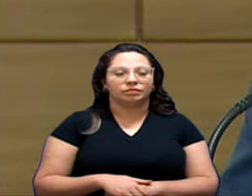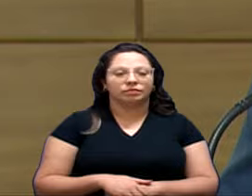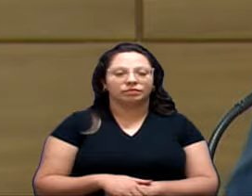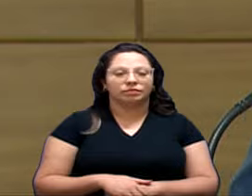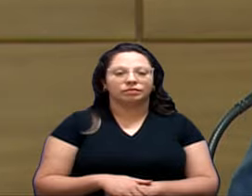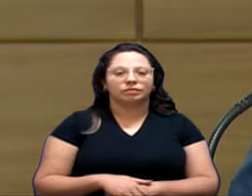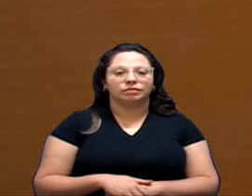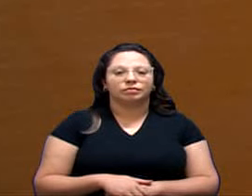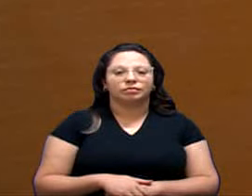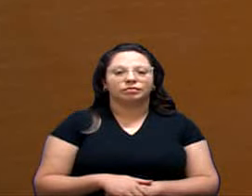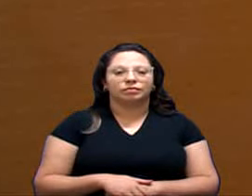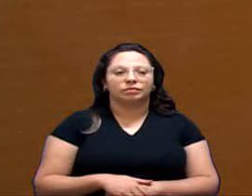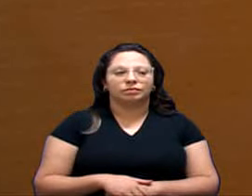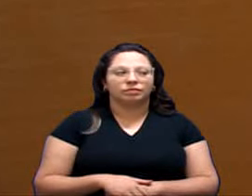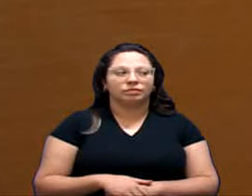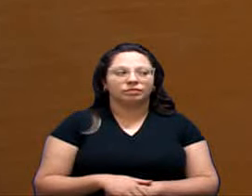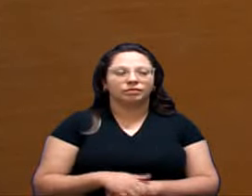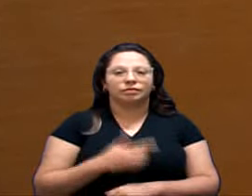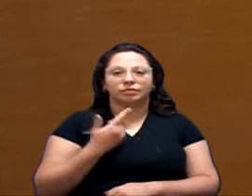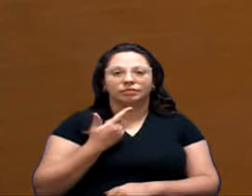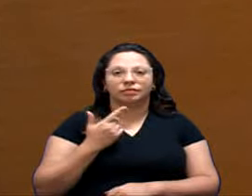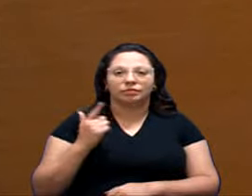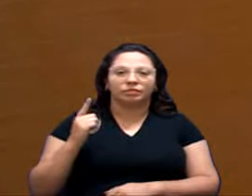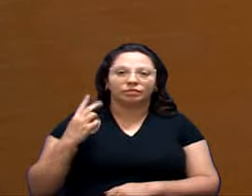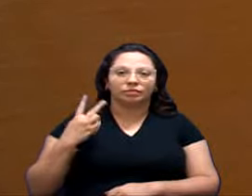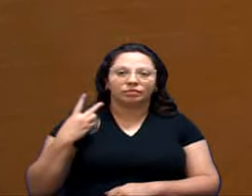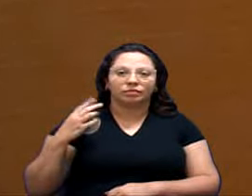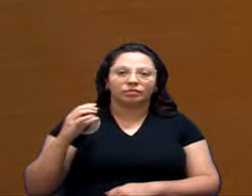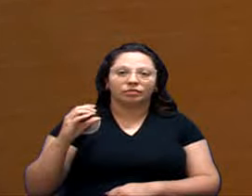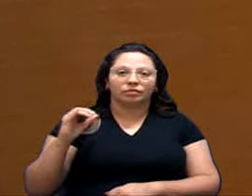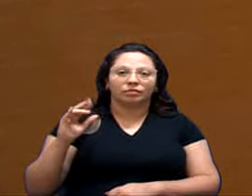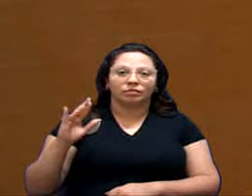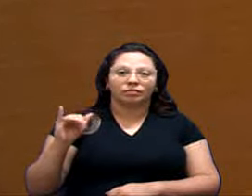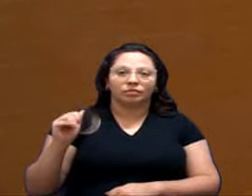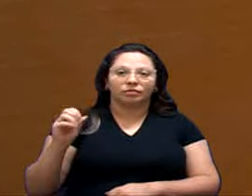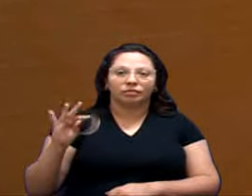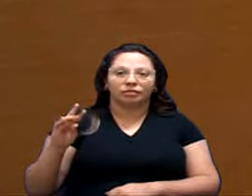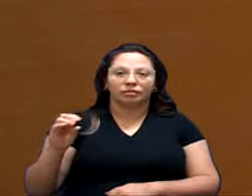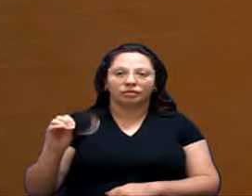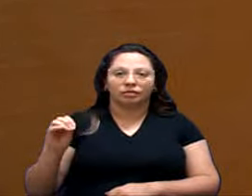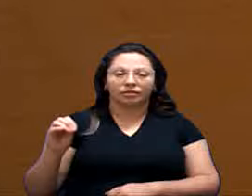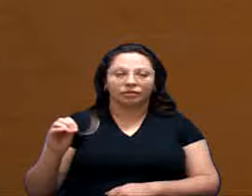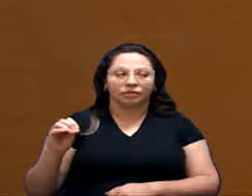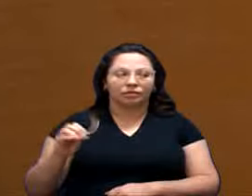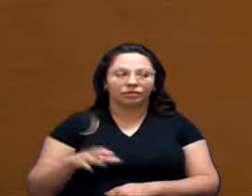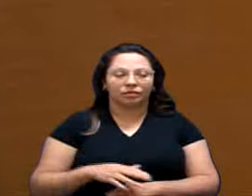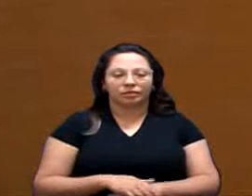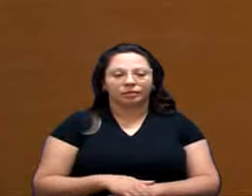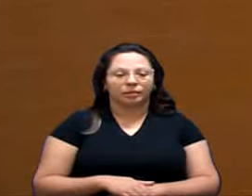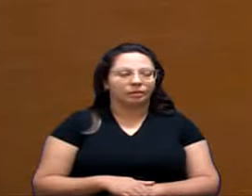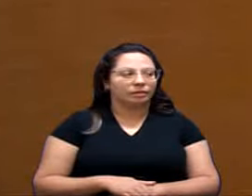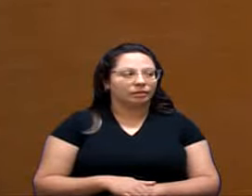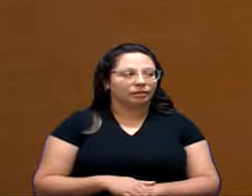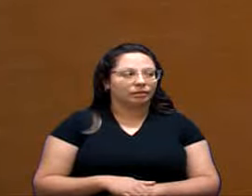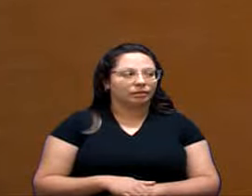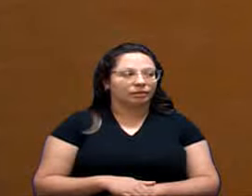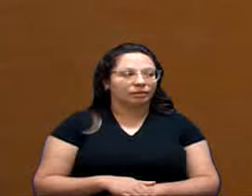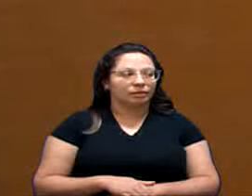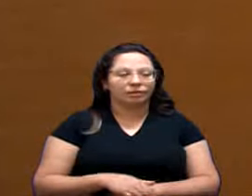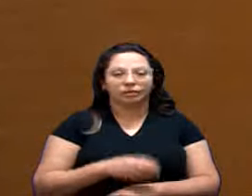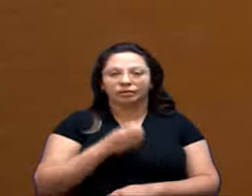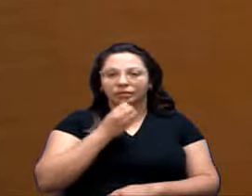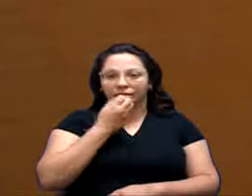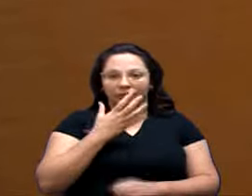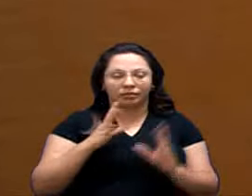acho que é isso próximo escrito Vereador Cristiano pass aqui presente Eh boa